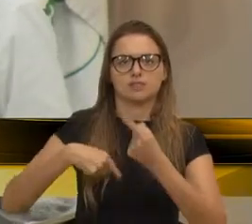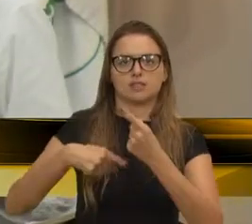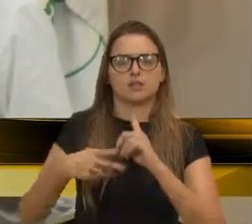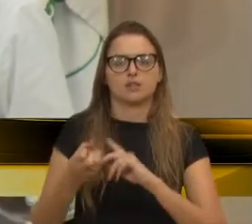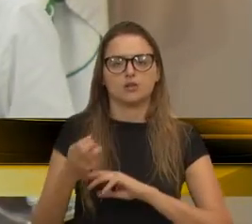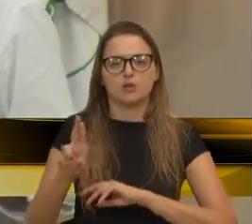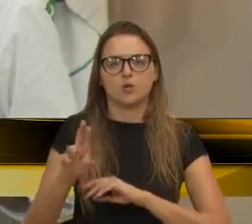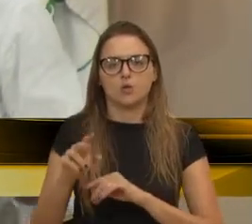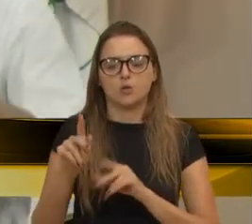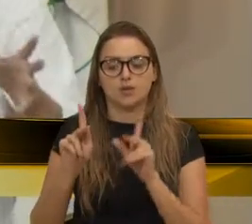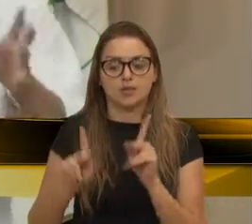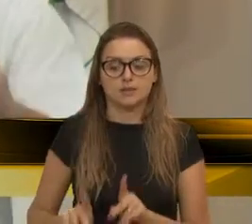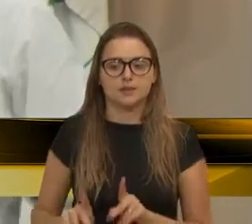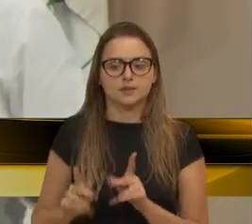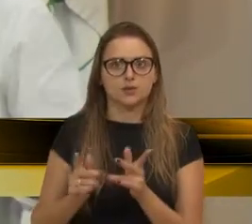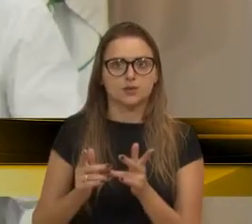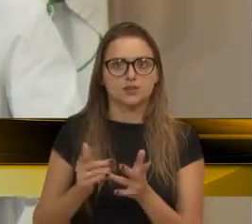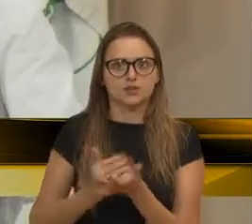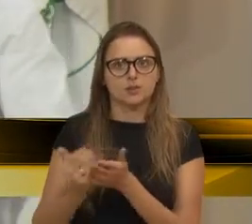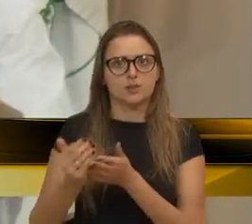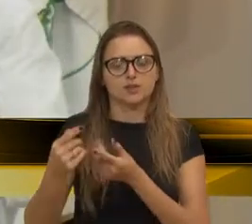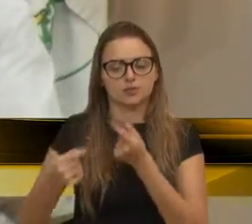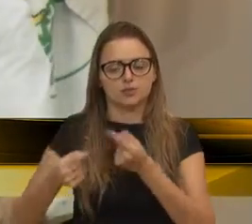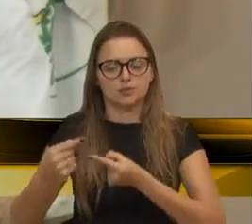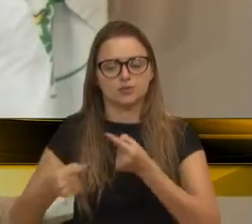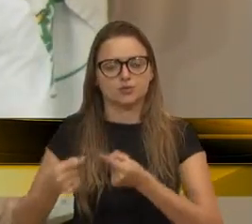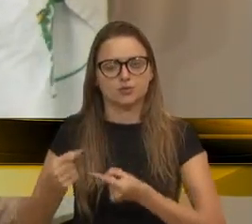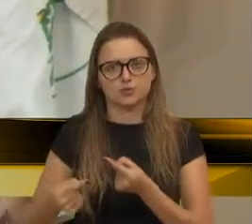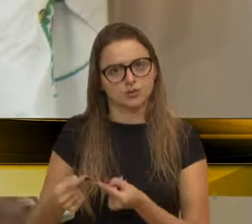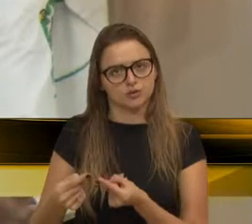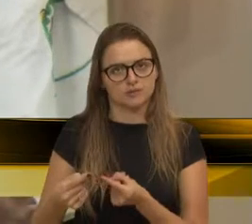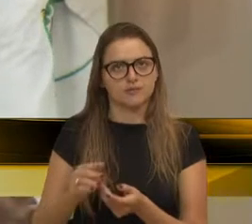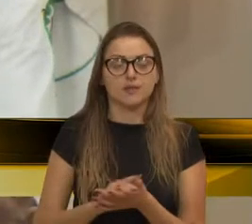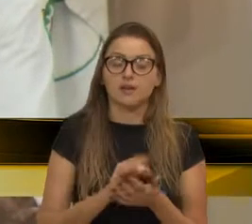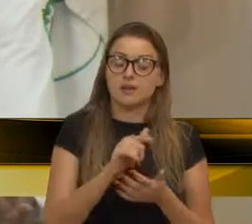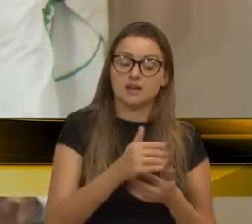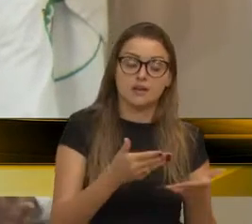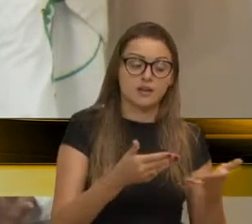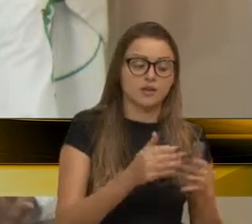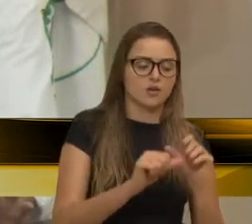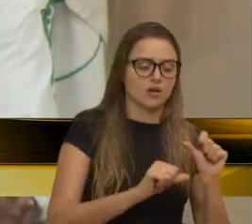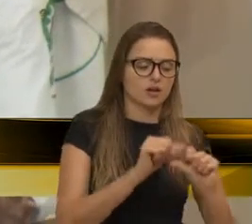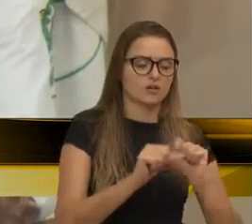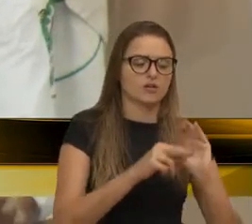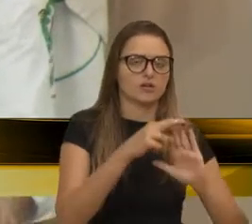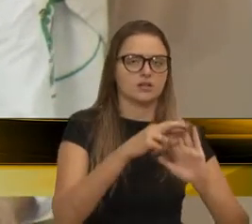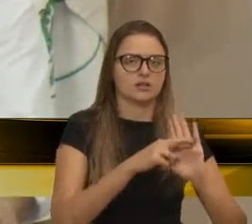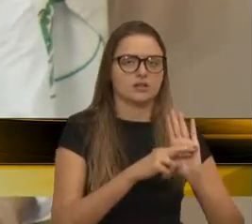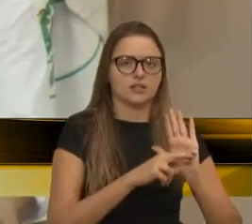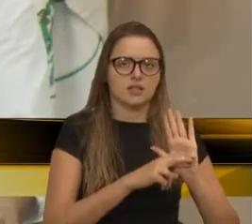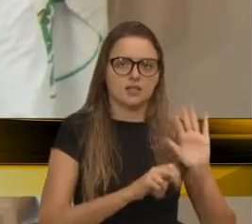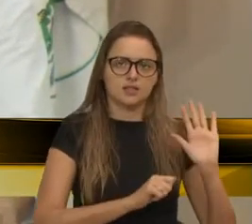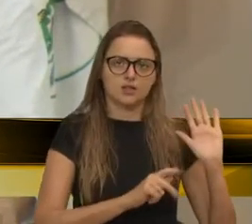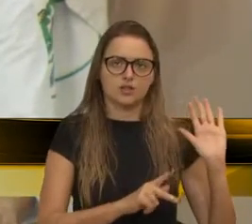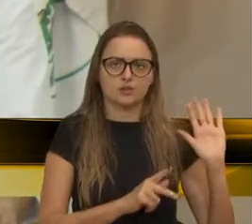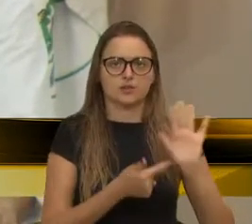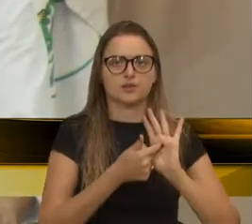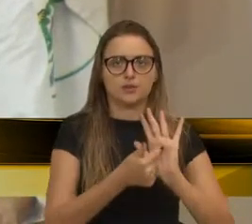popular, aí a gente acaba debatendo essas questões. E a reforma da Previdência apresentada ontem,